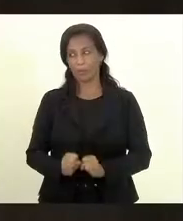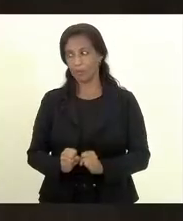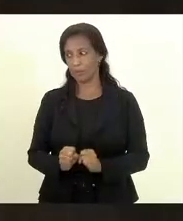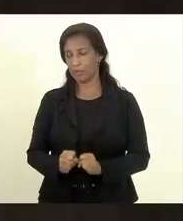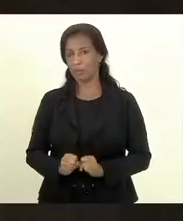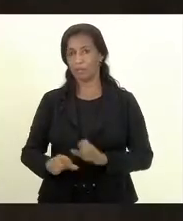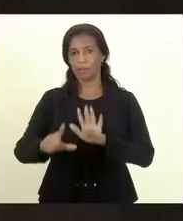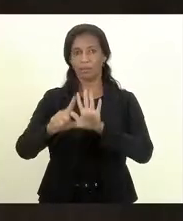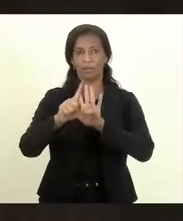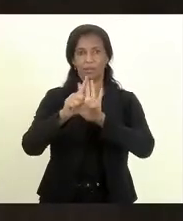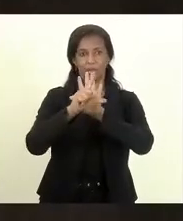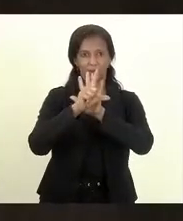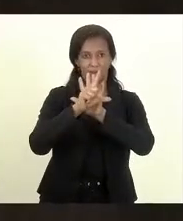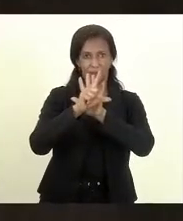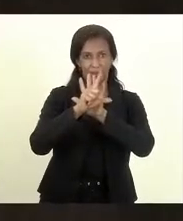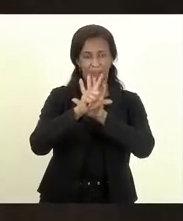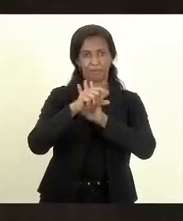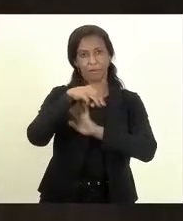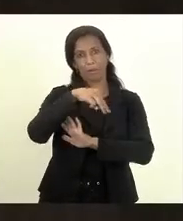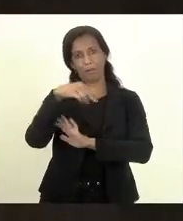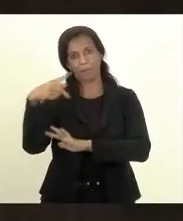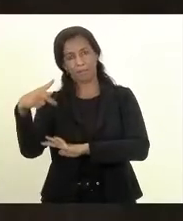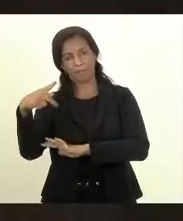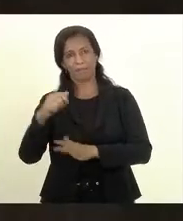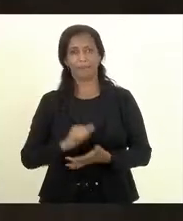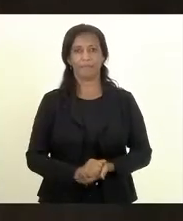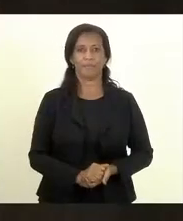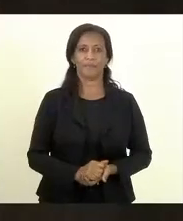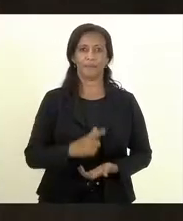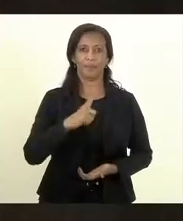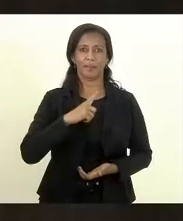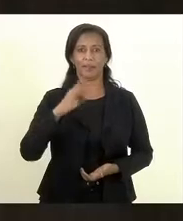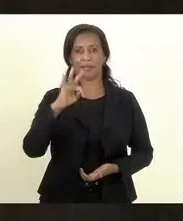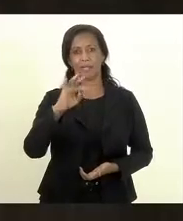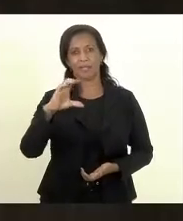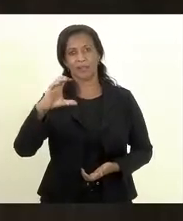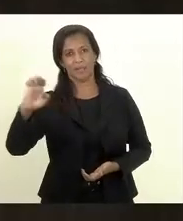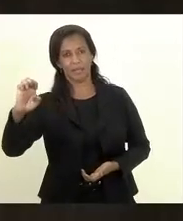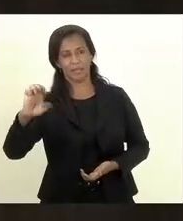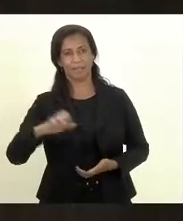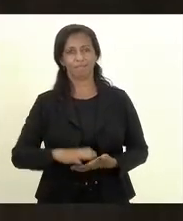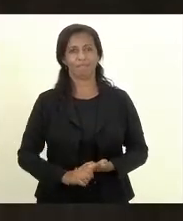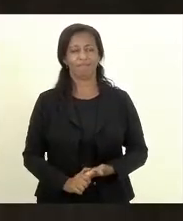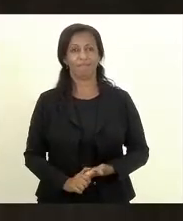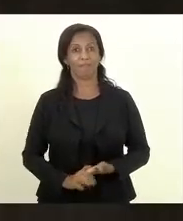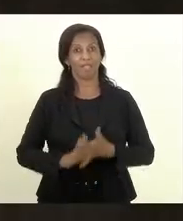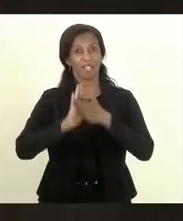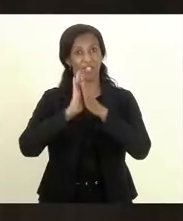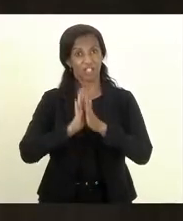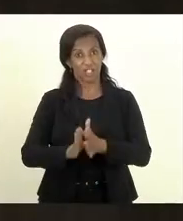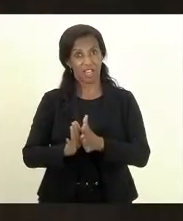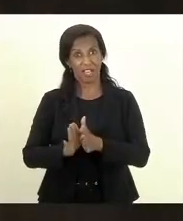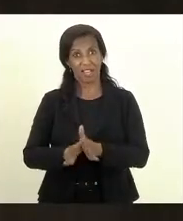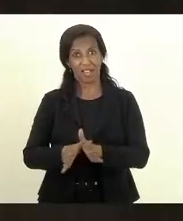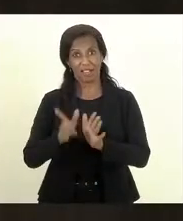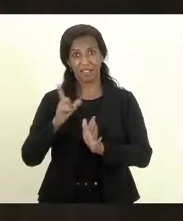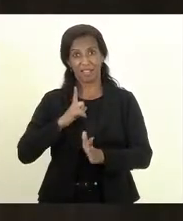o Legislativo, nós temos o MP, nós temos o TCE, que já tem poder de